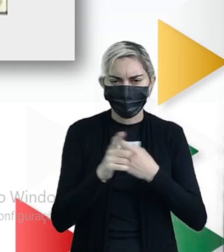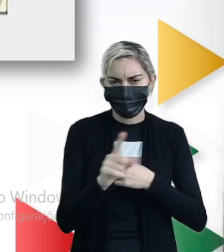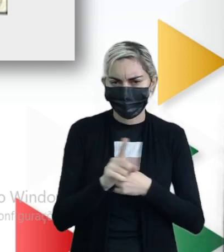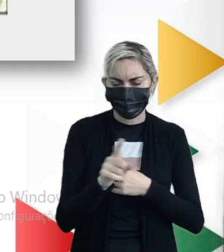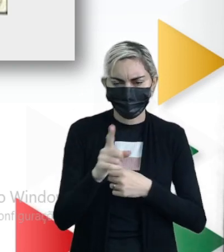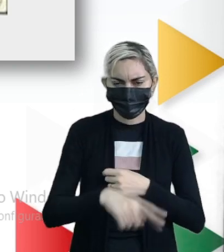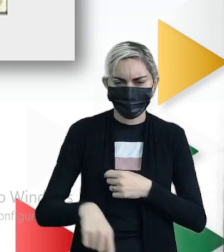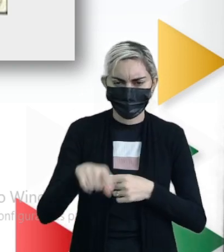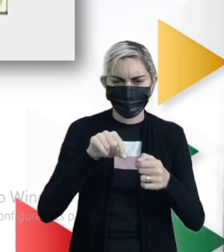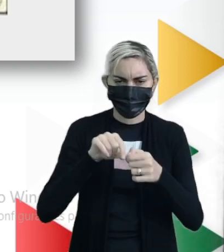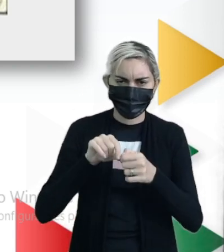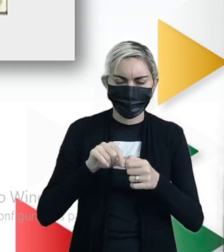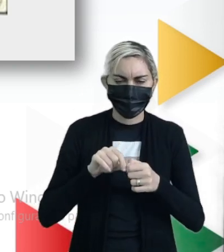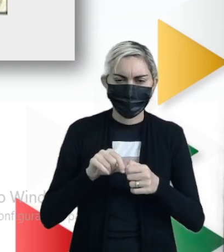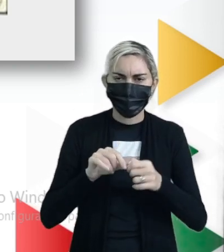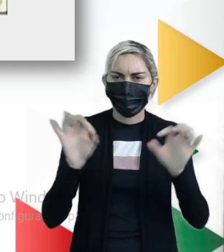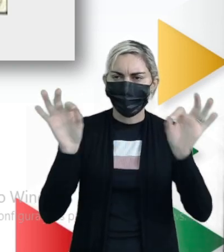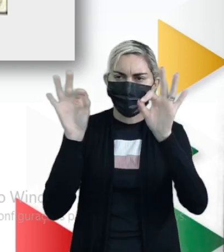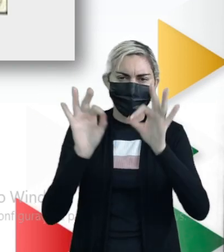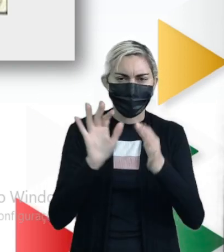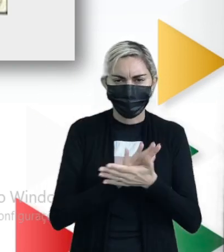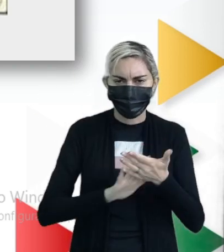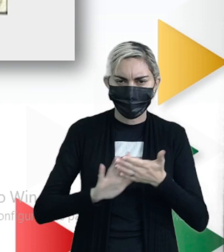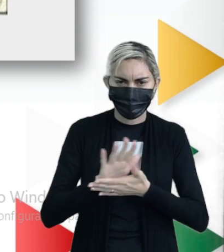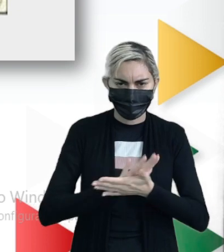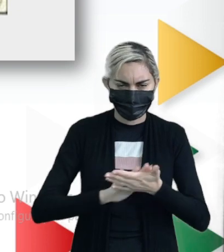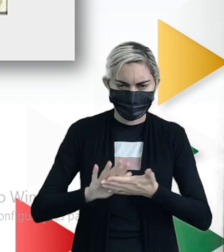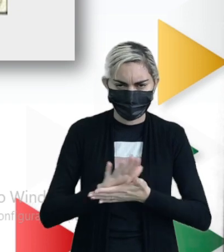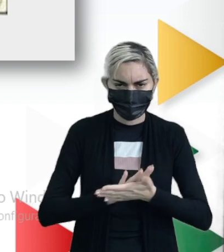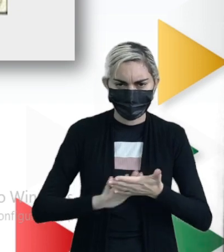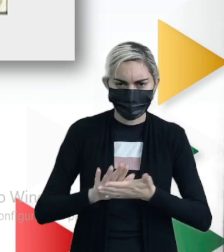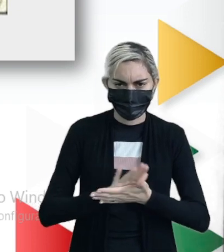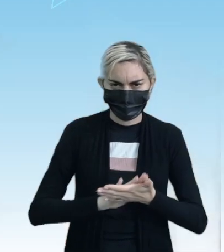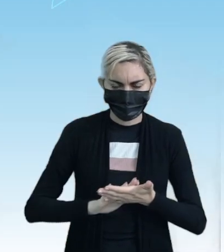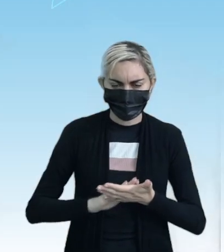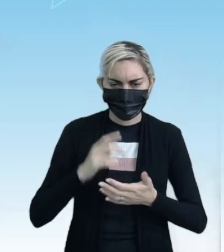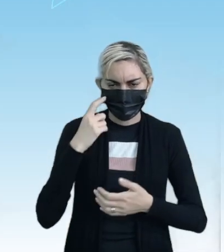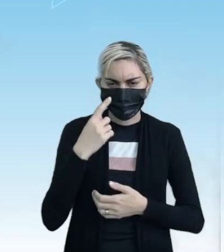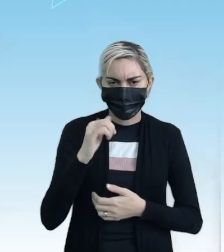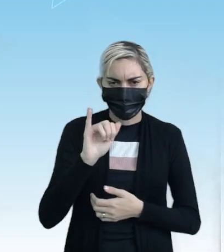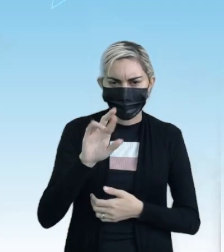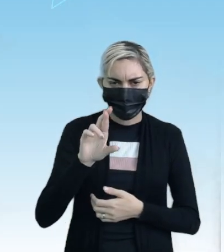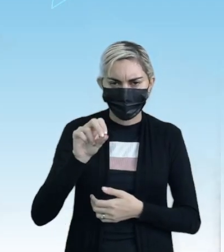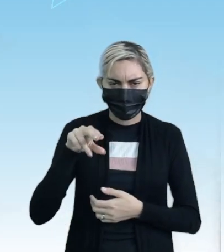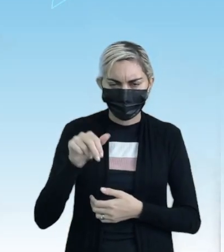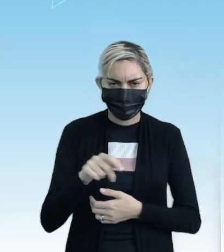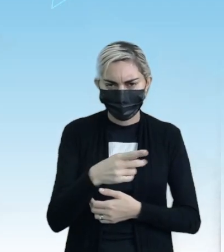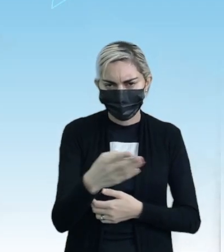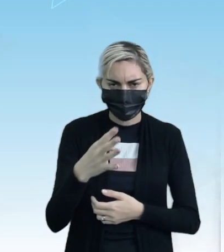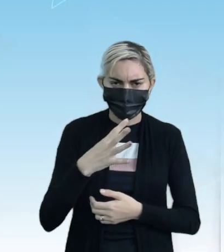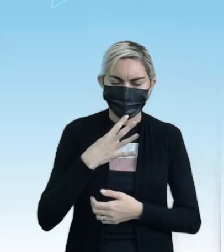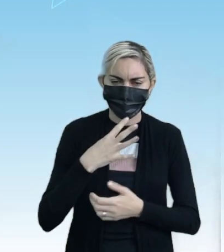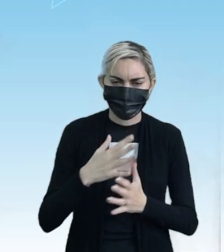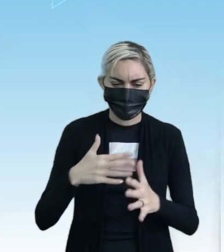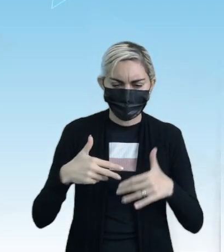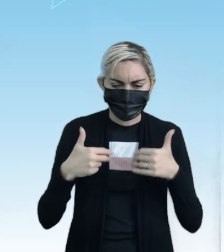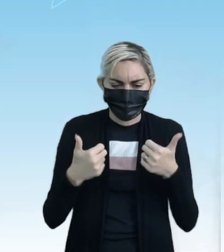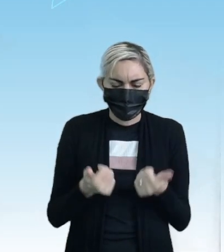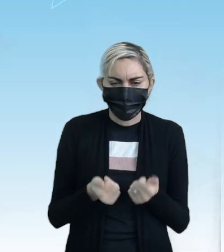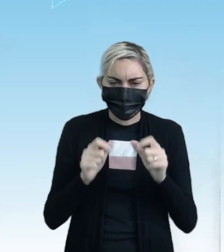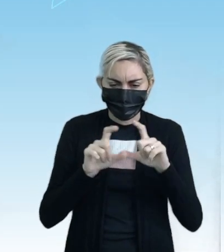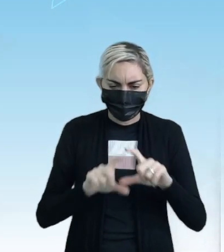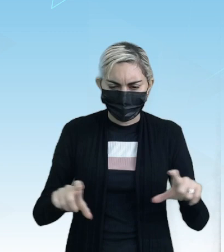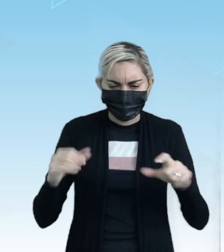não vamos fazer absolutamente nada. Veja a ironia, para vocês conhecerem melhor a